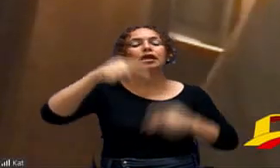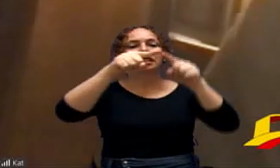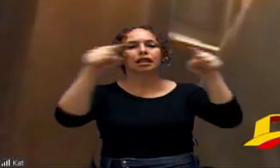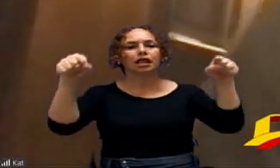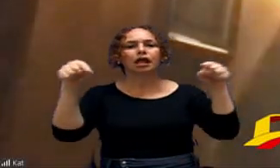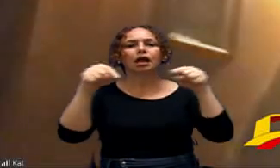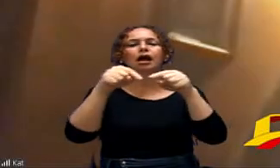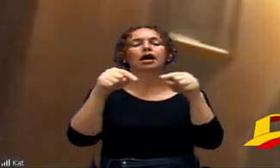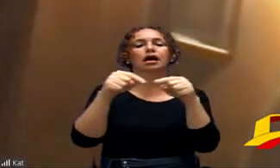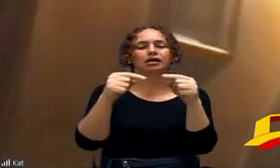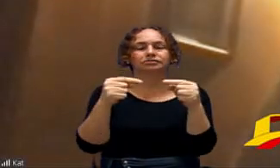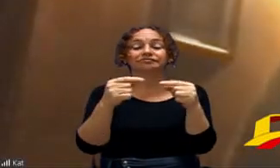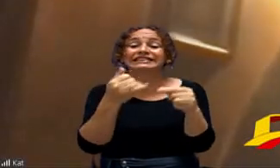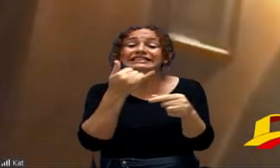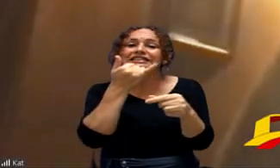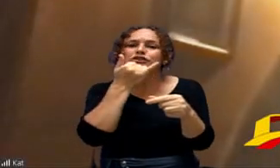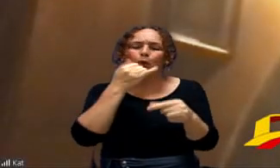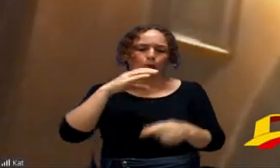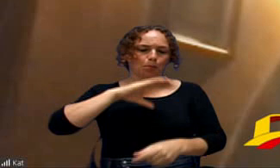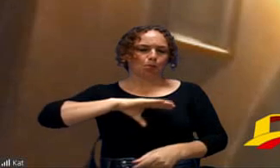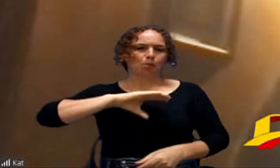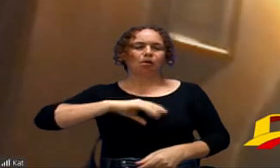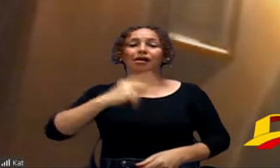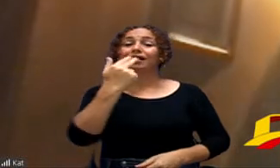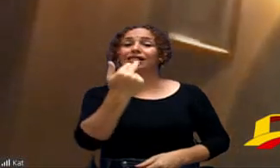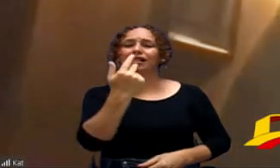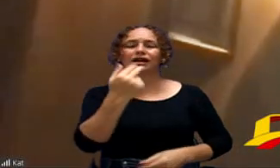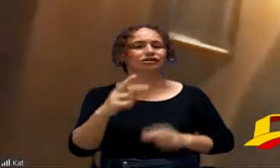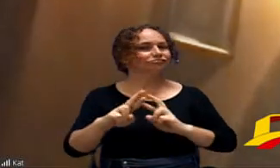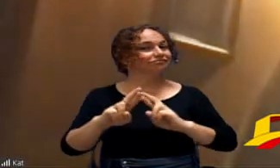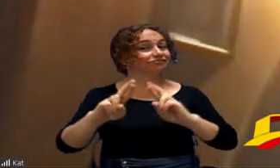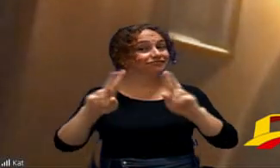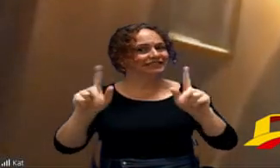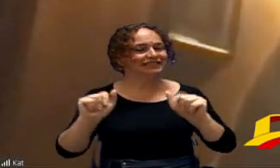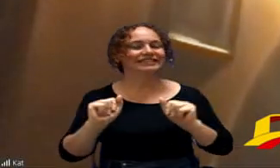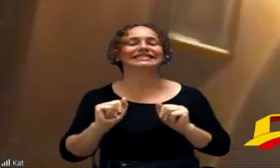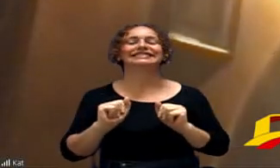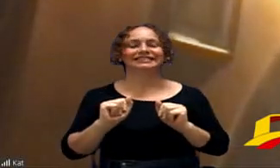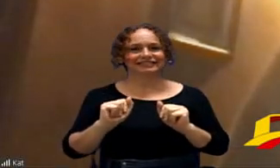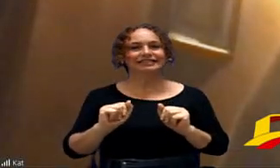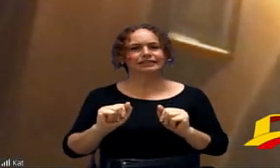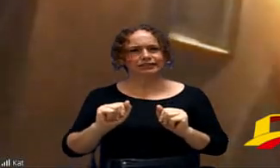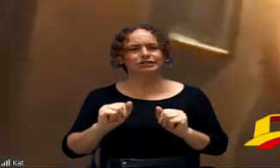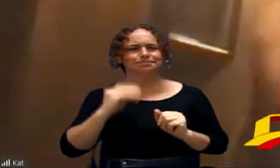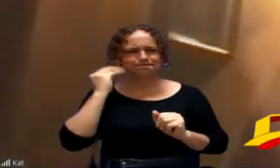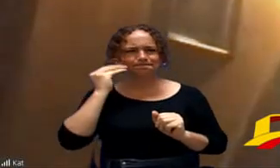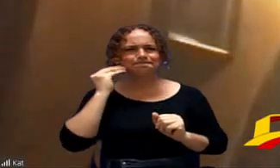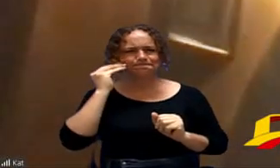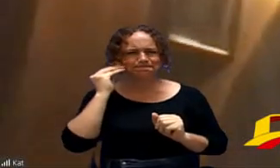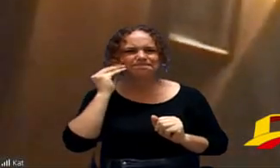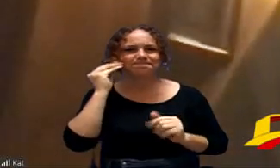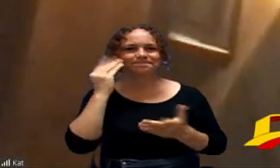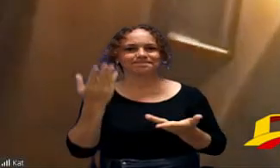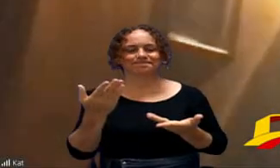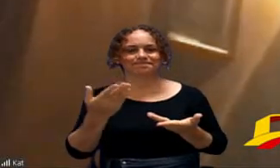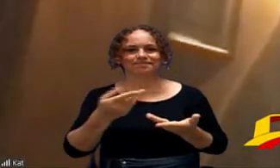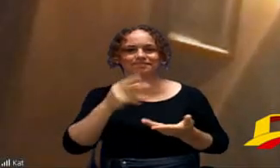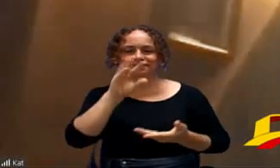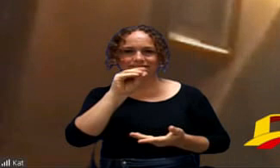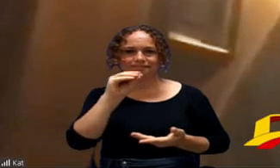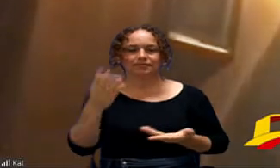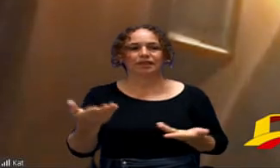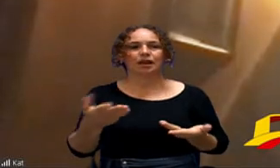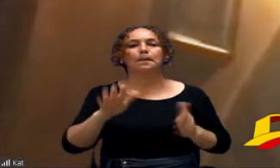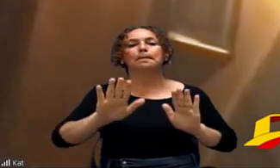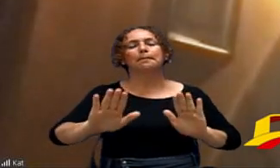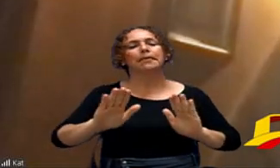desculpa pelo meu português, eu vou tentar, mas o meu português é ainda bem feio. E, em cima de tudo, todas as